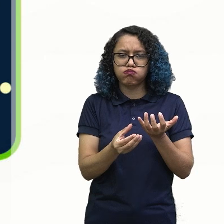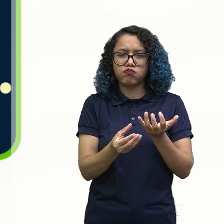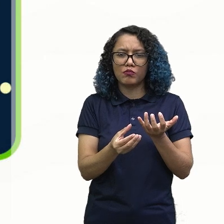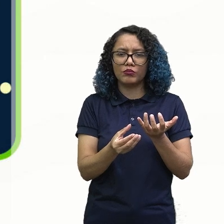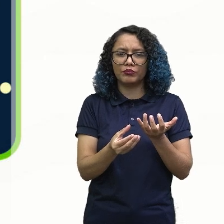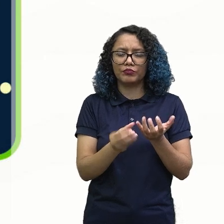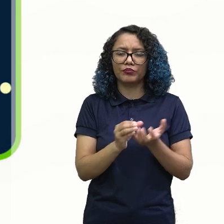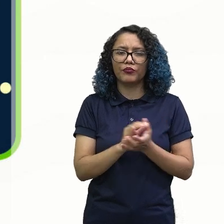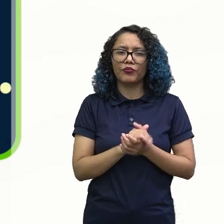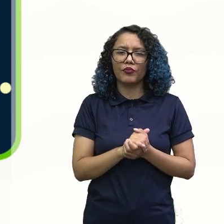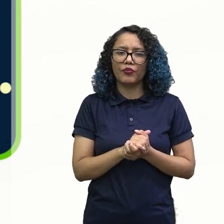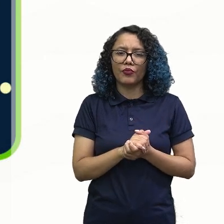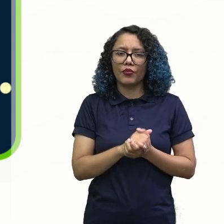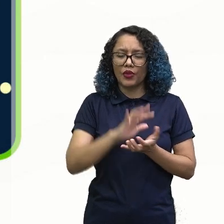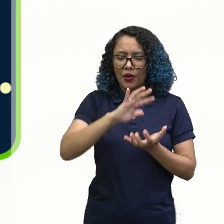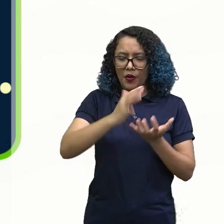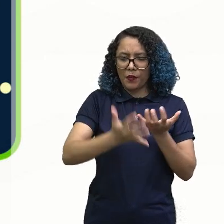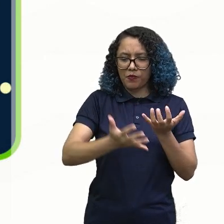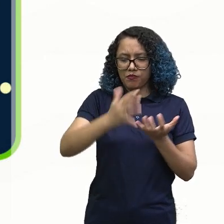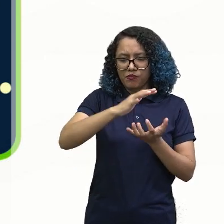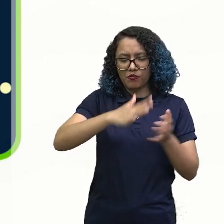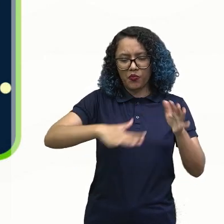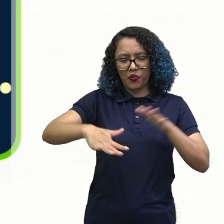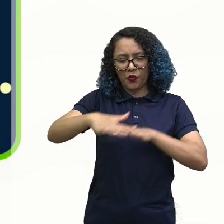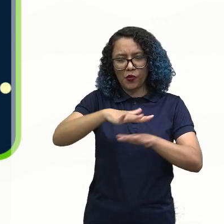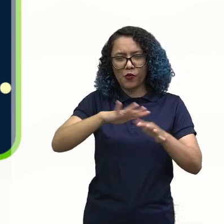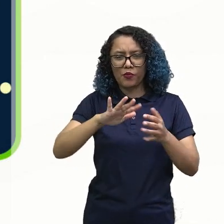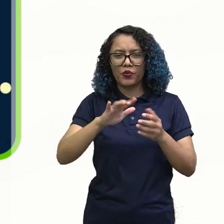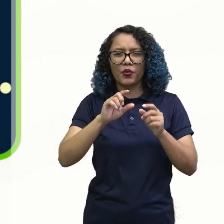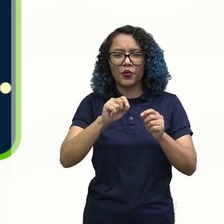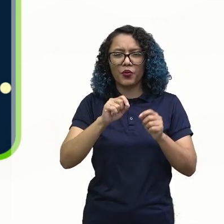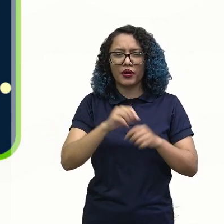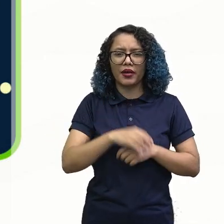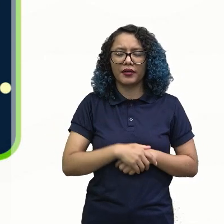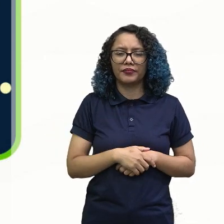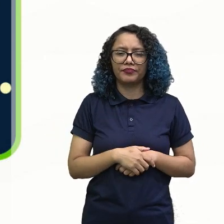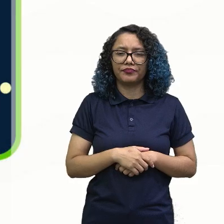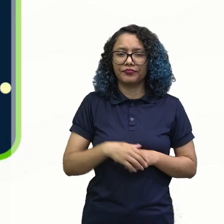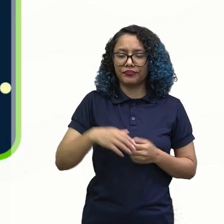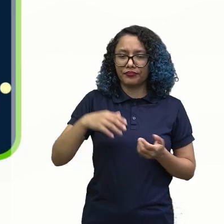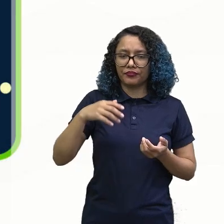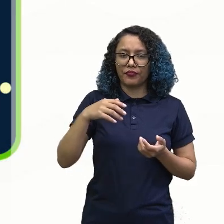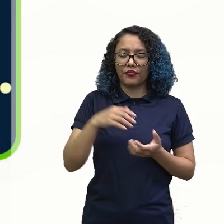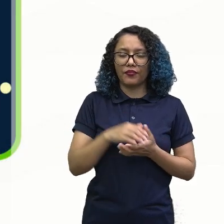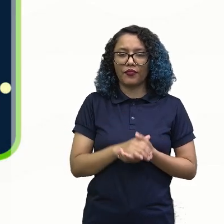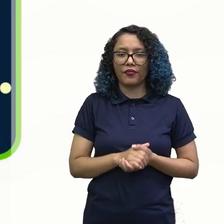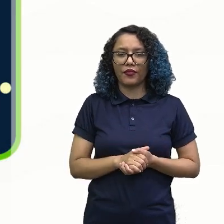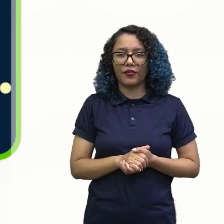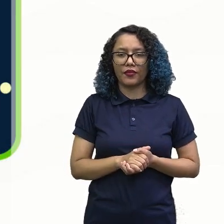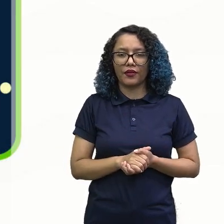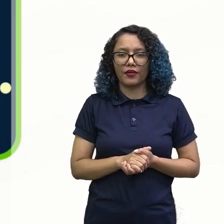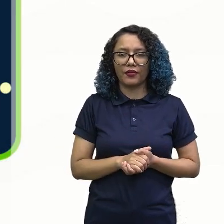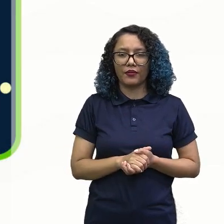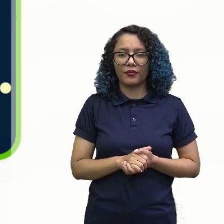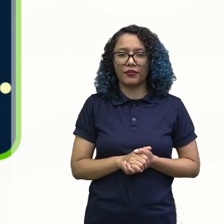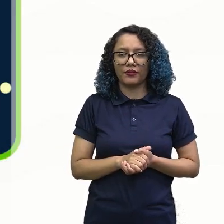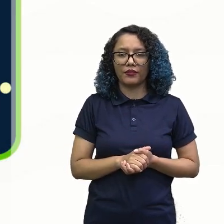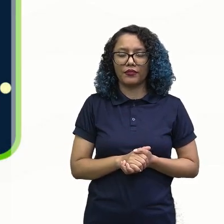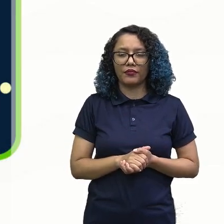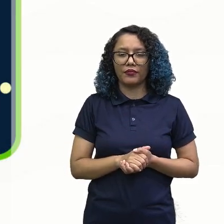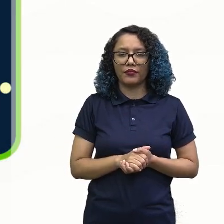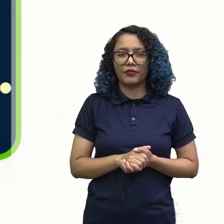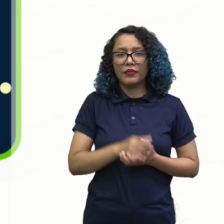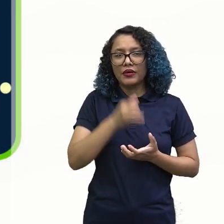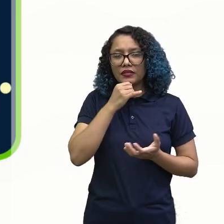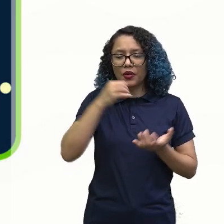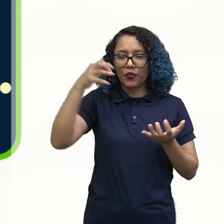eles sofram mais reflexão nessa camada. E aí, ao invés dele refletir só uma vez e depois